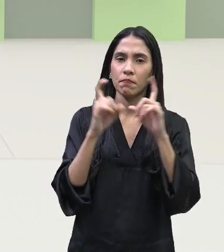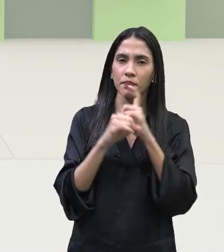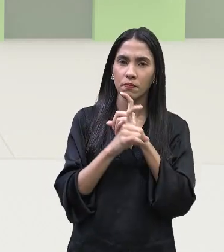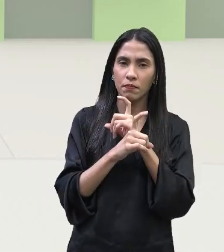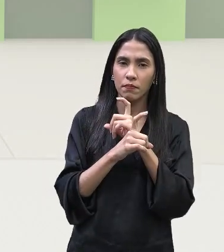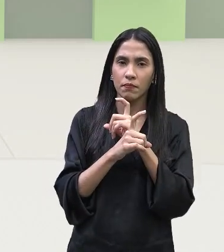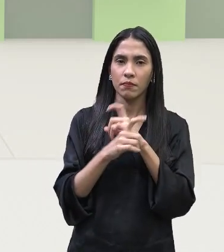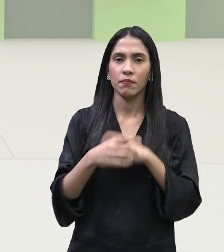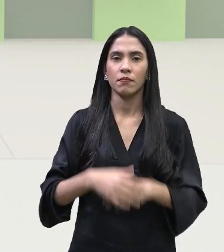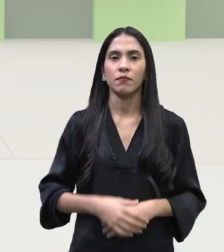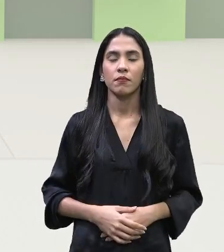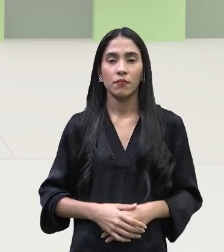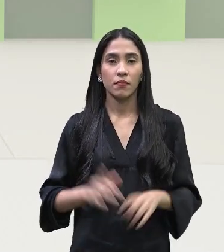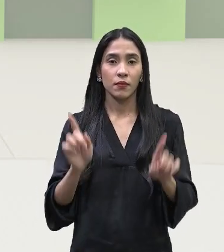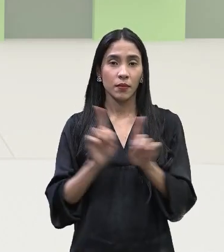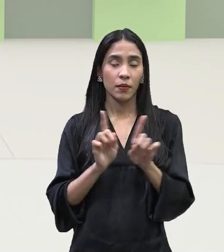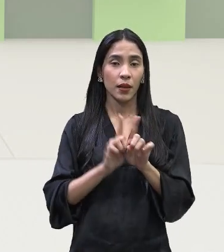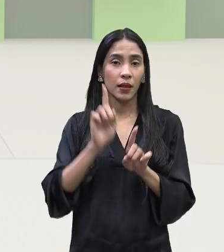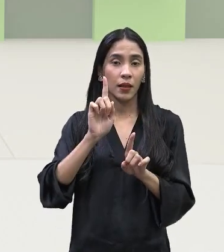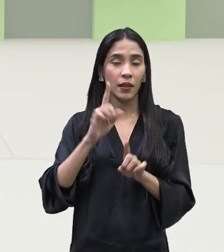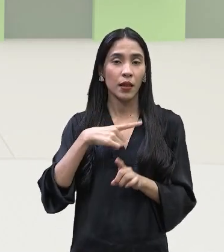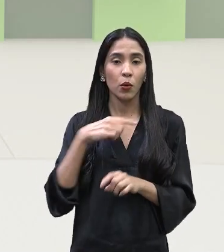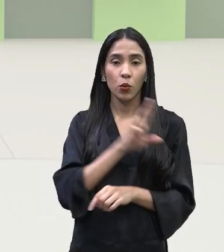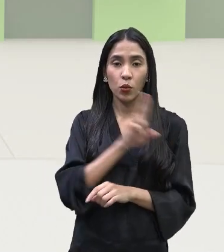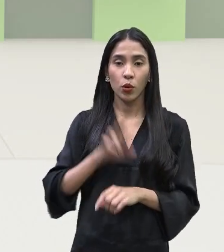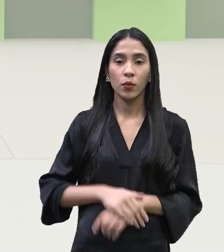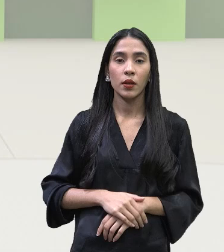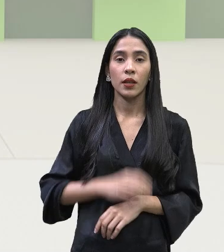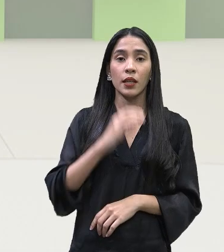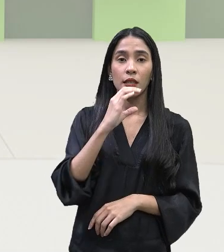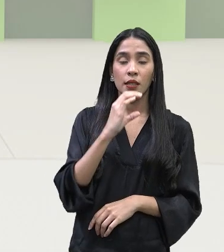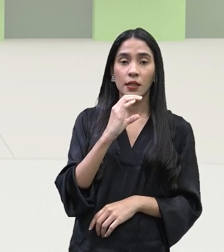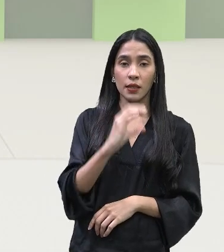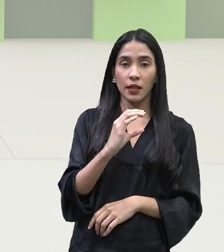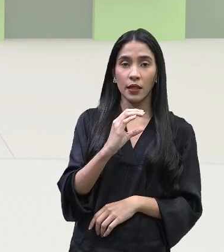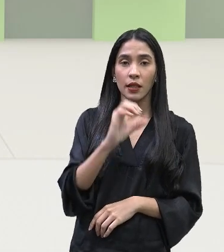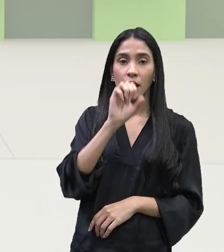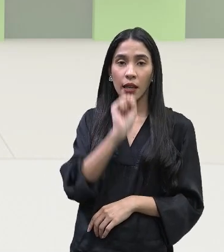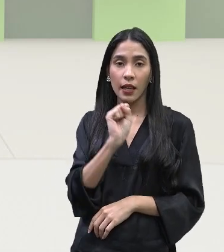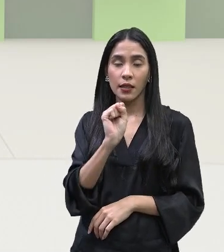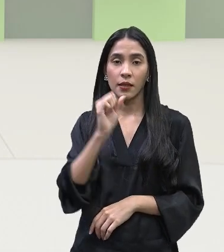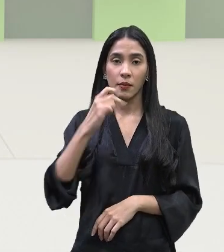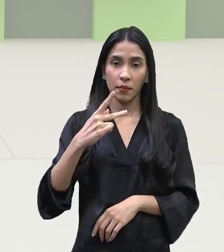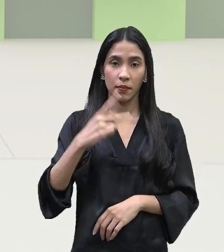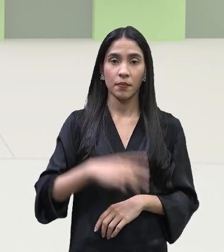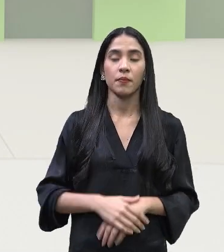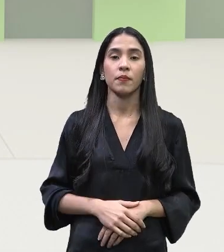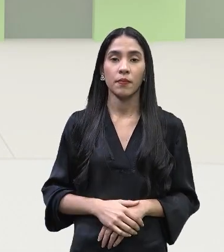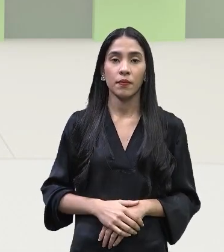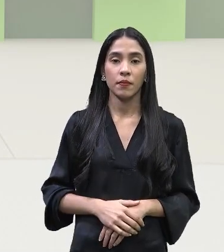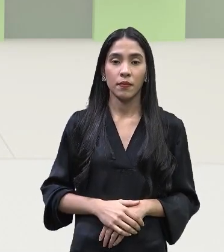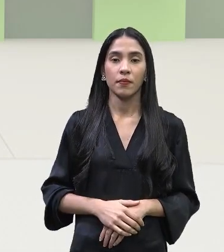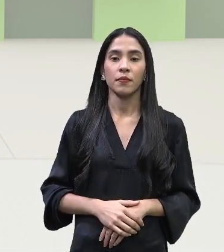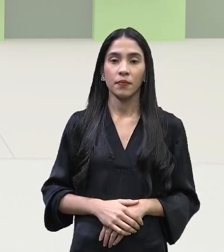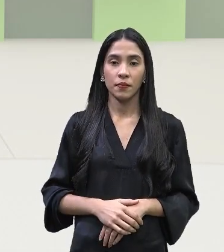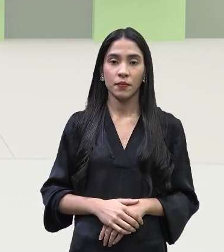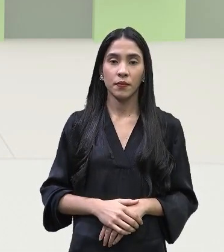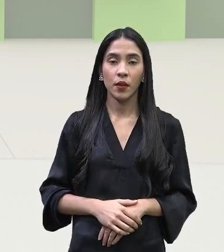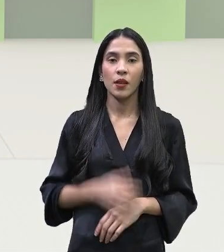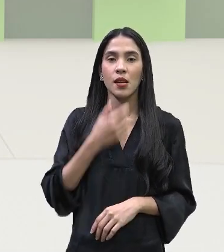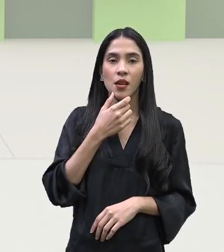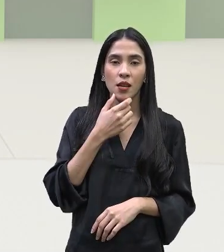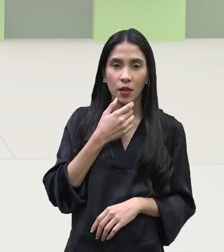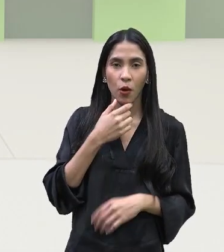né? E ela também é chamada de CSP, né, do inglês, Concentration Solar